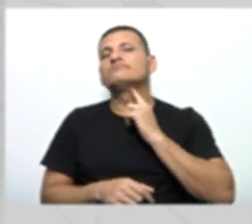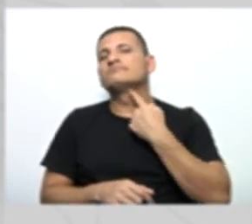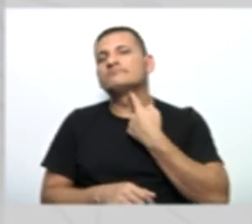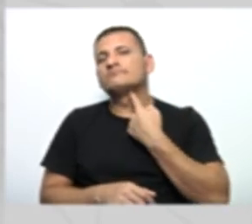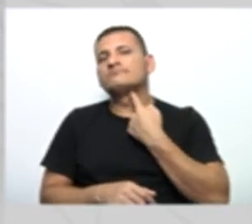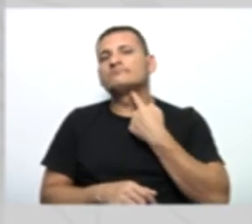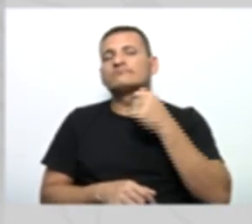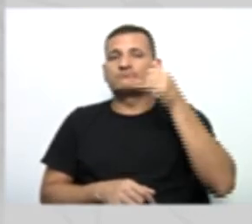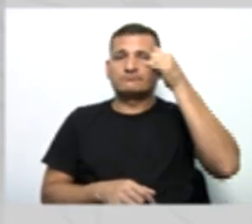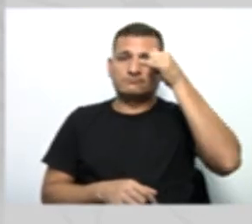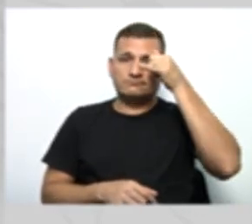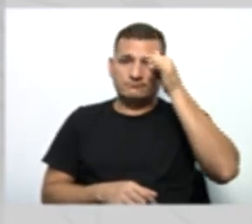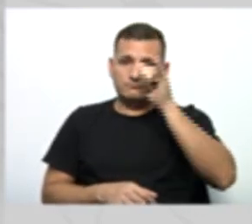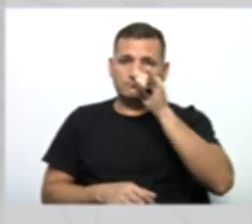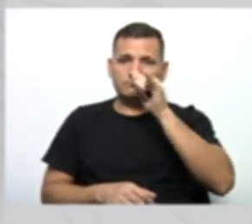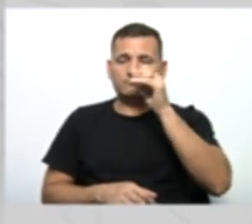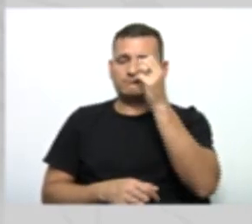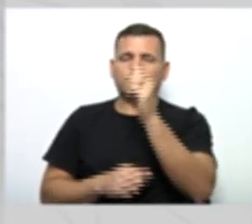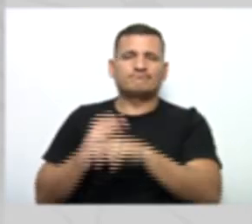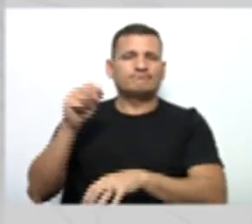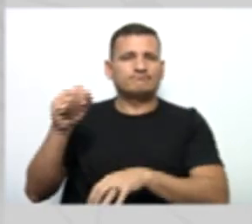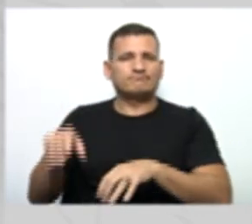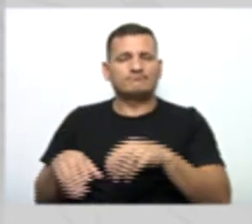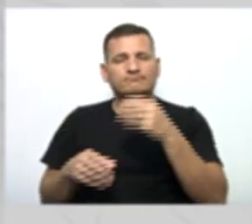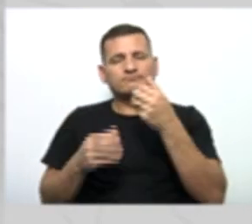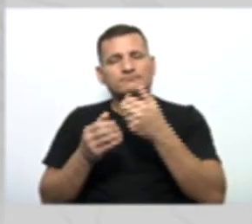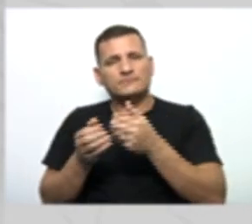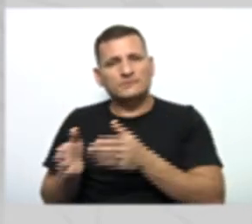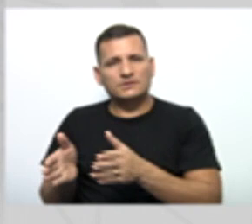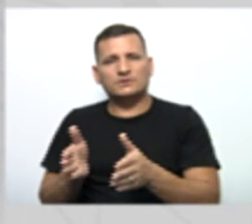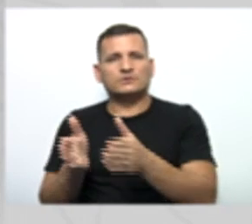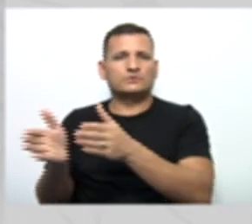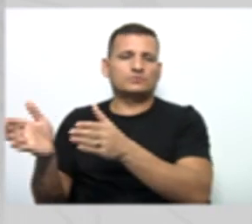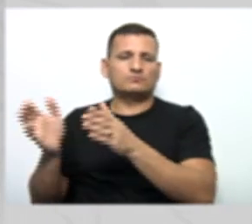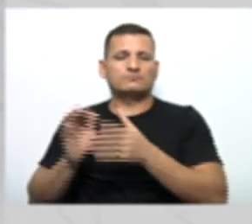evitando degradar os rios, evitando degradar os corpos d'água.